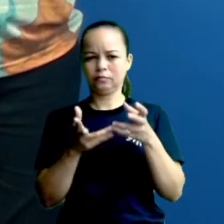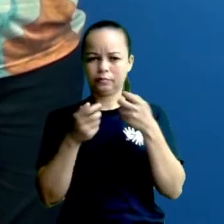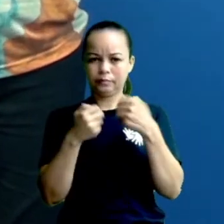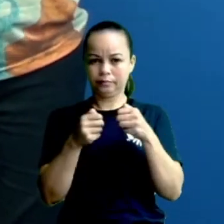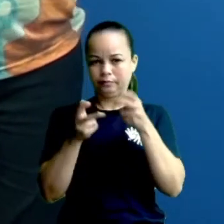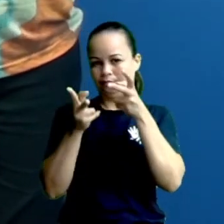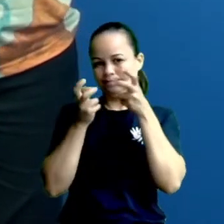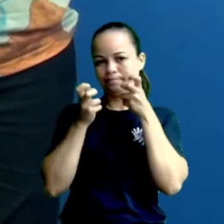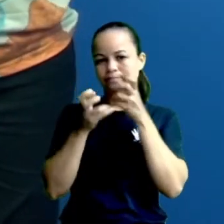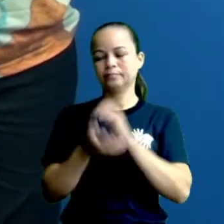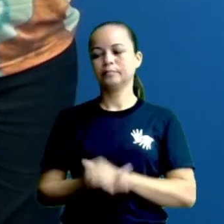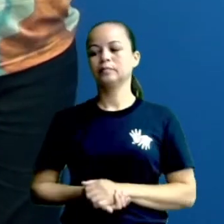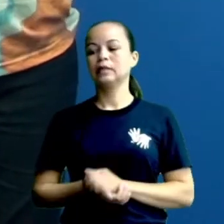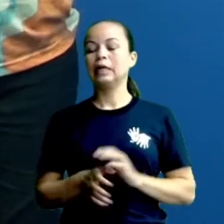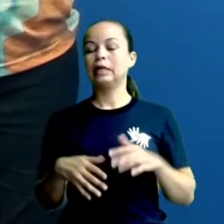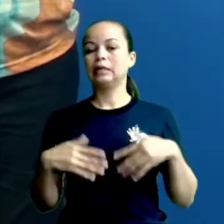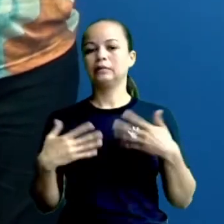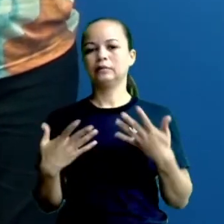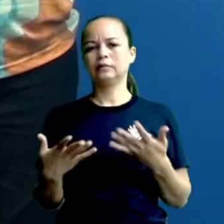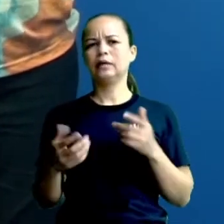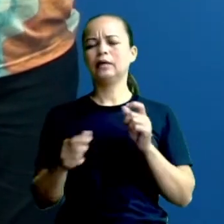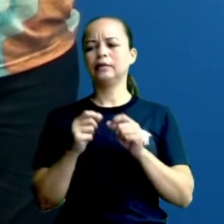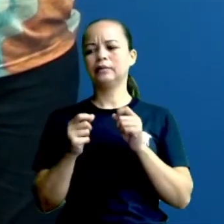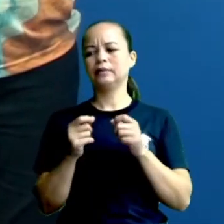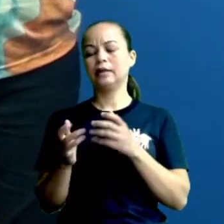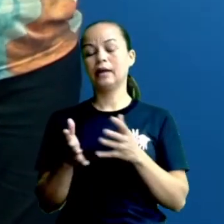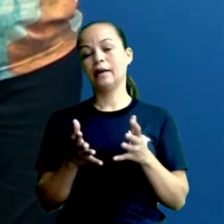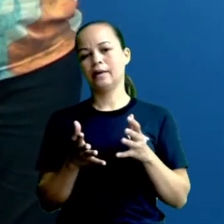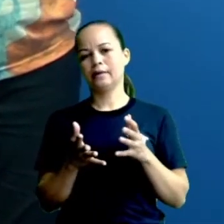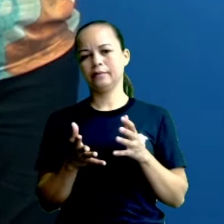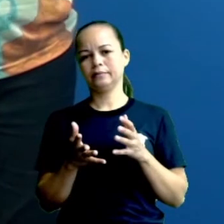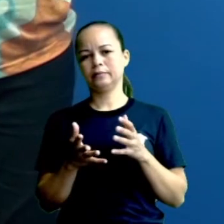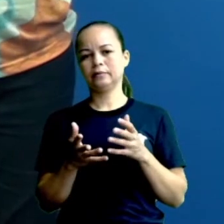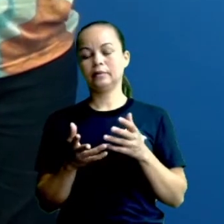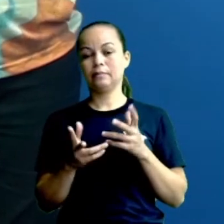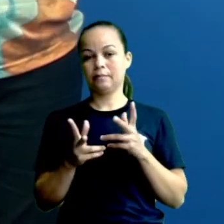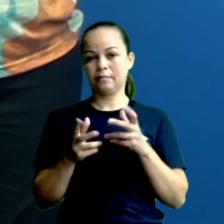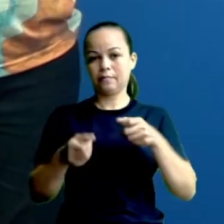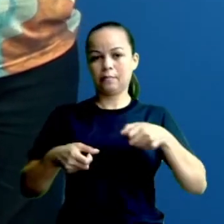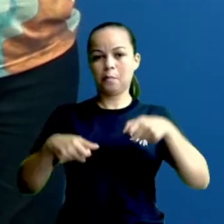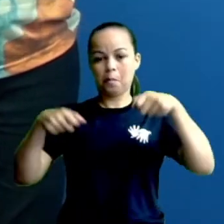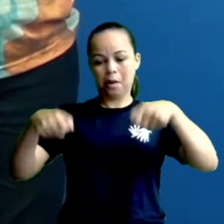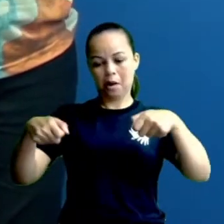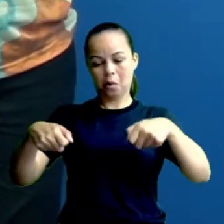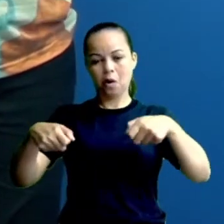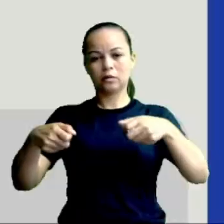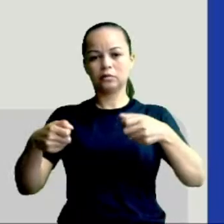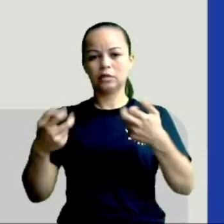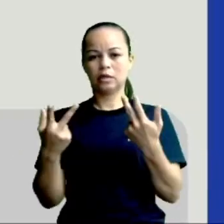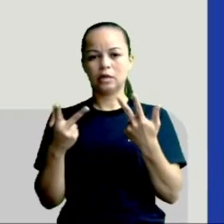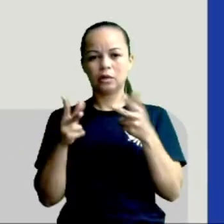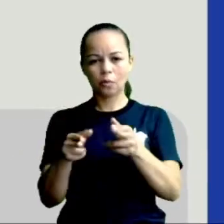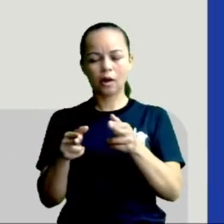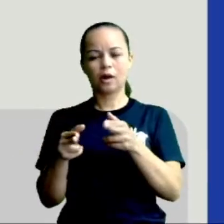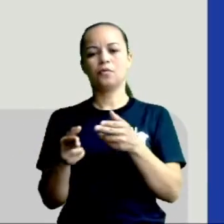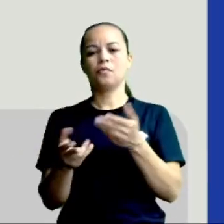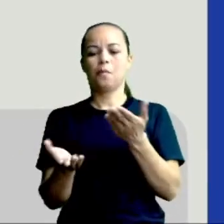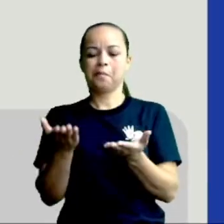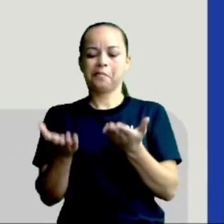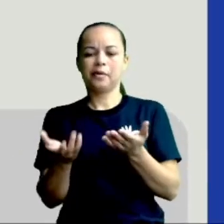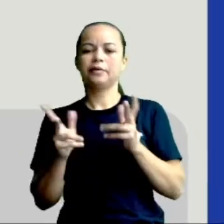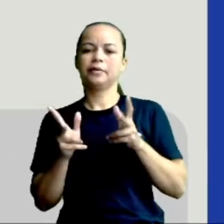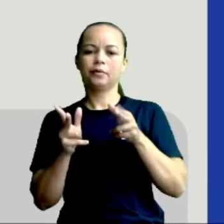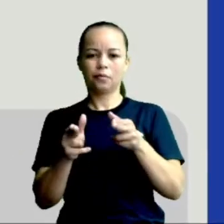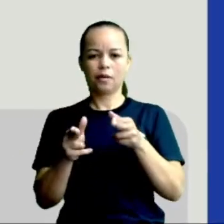isso então que pacotes né iguais têm pesos iguais Eu tenho dois